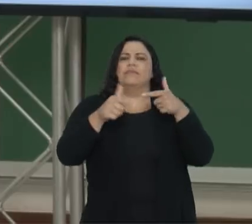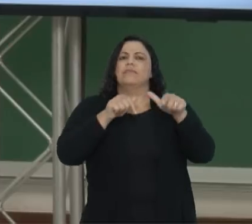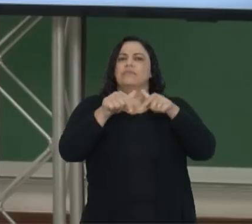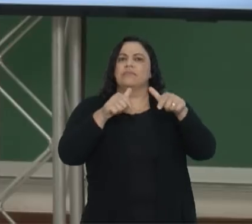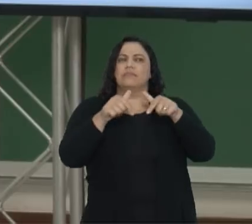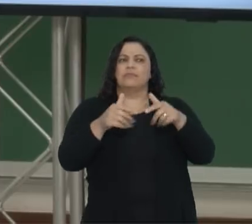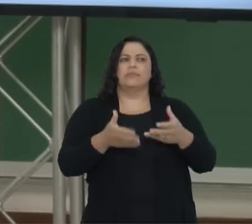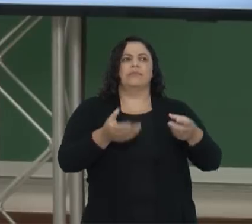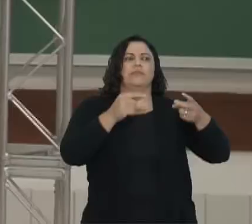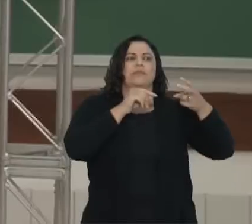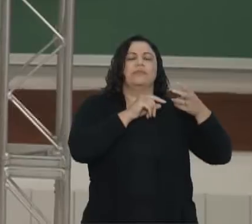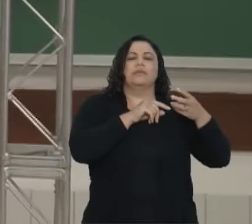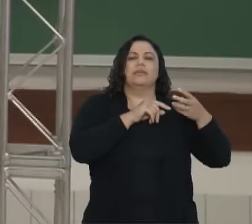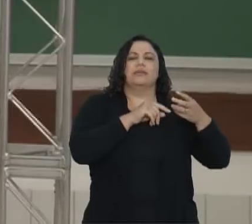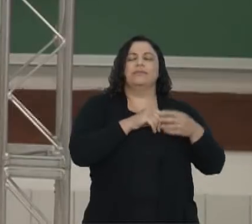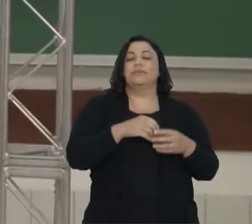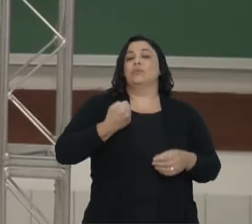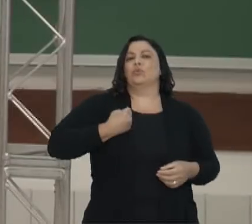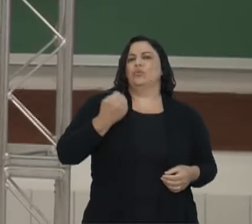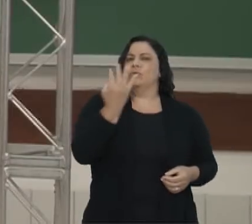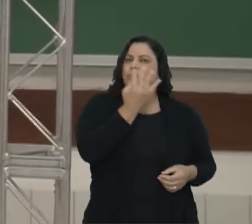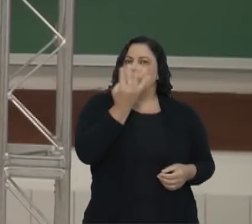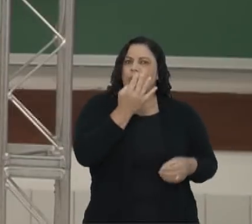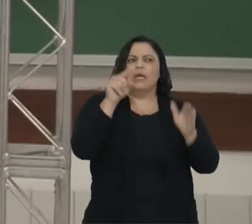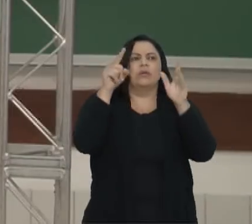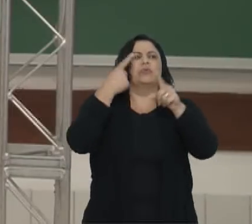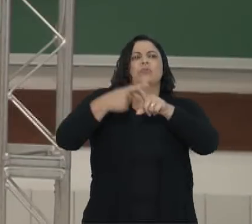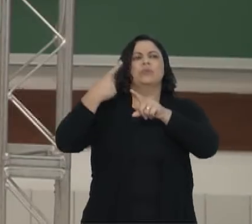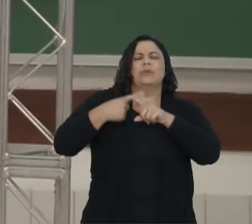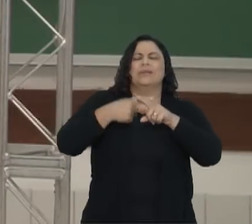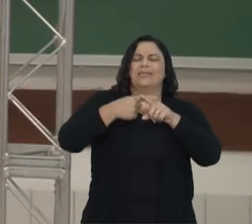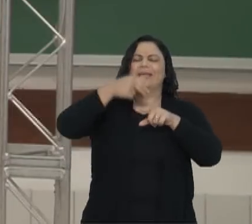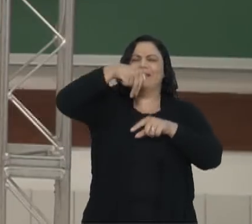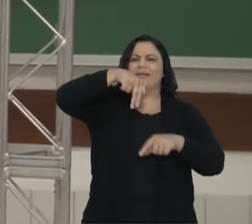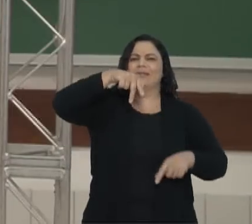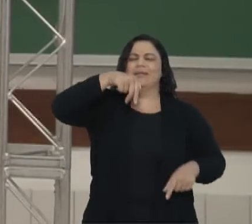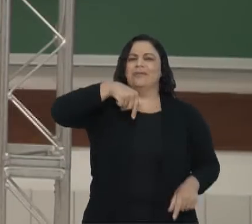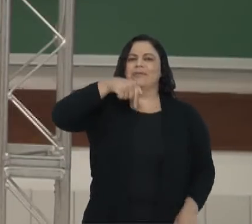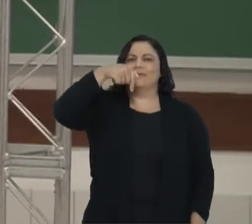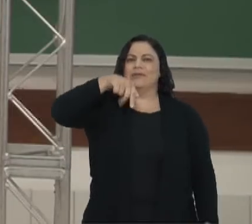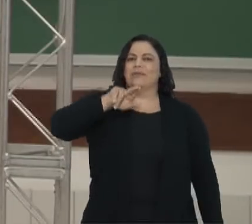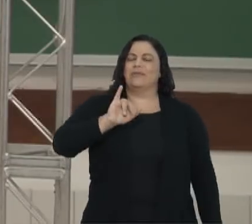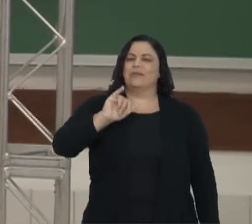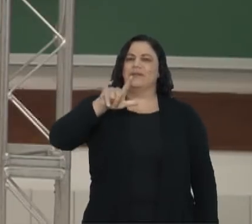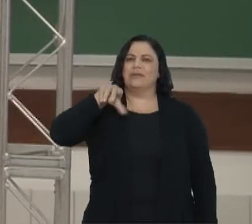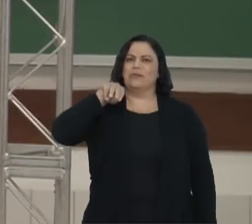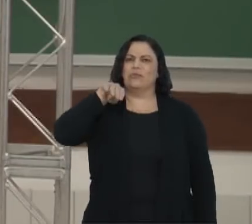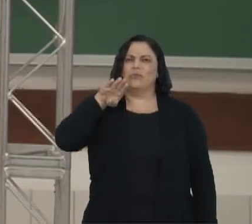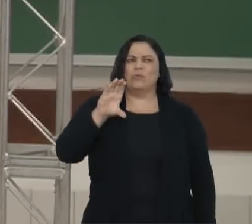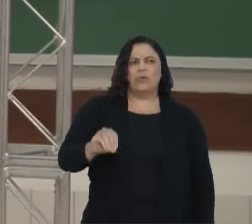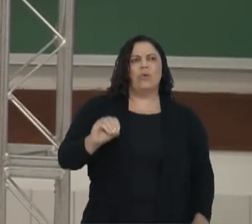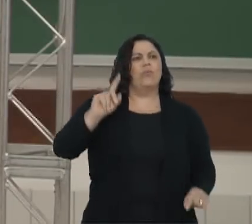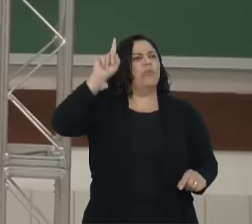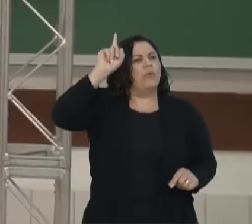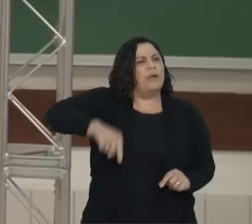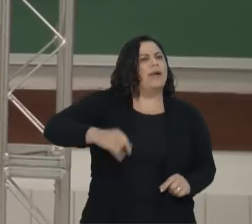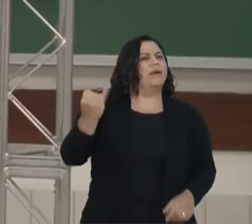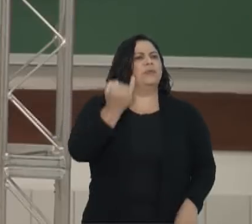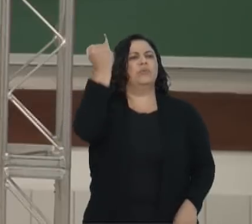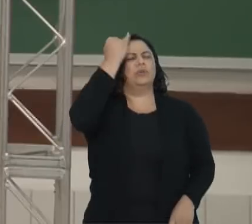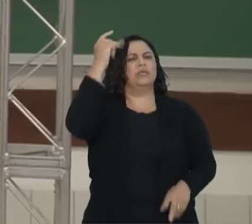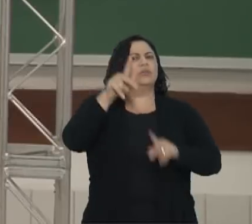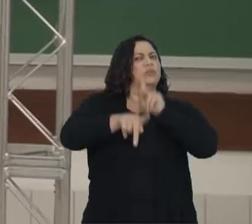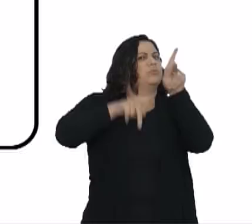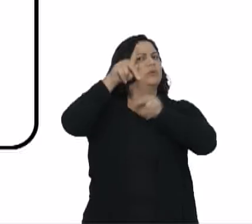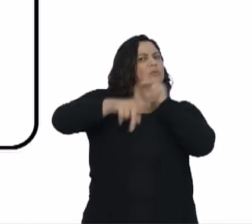africanos? Então, vamos pensar um pouquinho aí, respondam no caderno de vocês e a gente volta em seguida com a correção e a finalização da